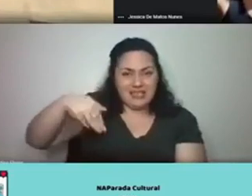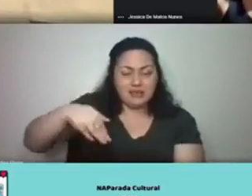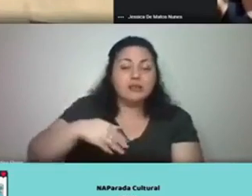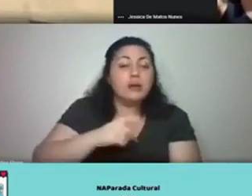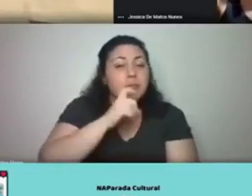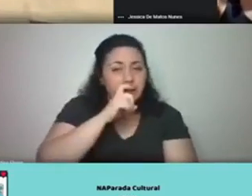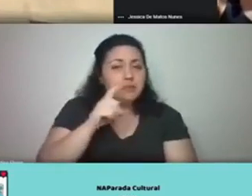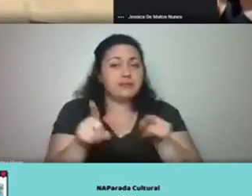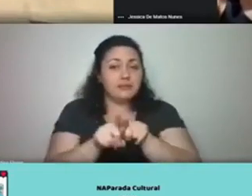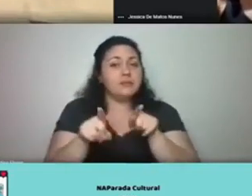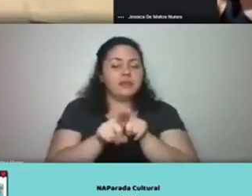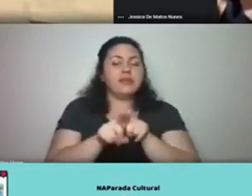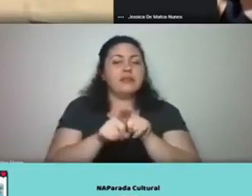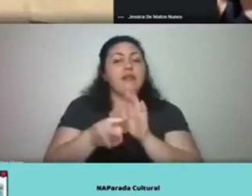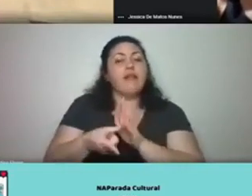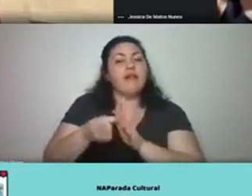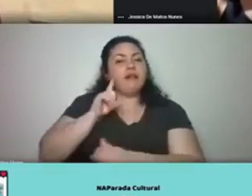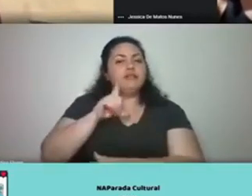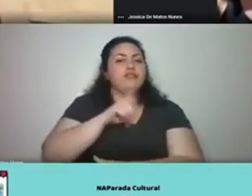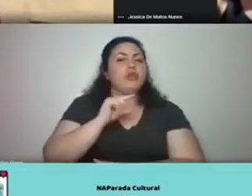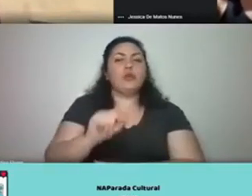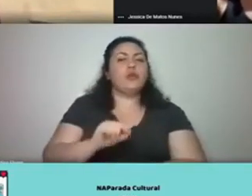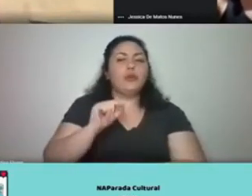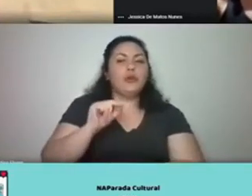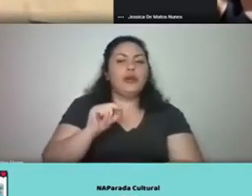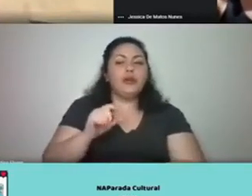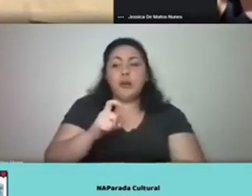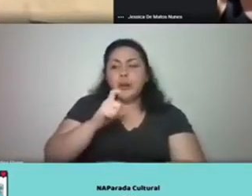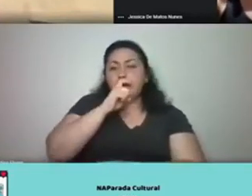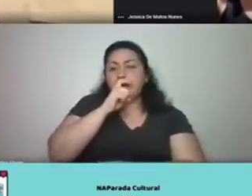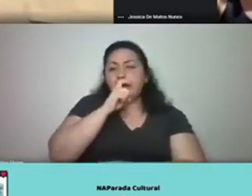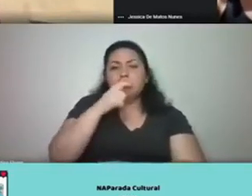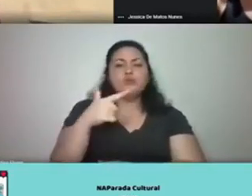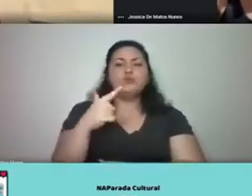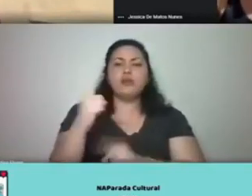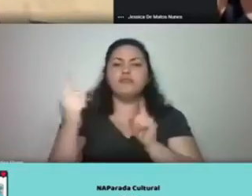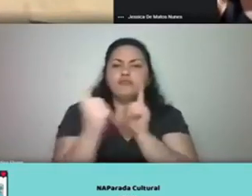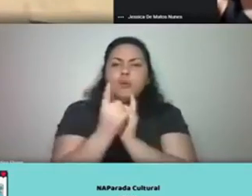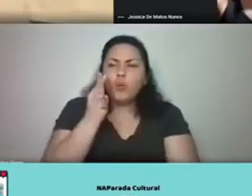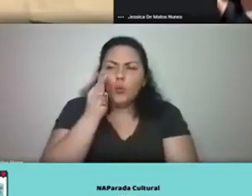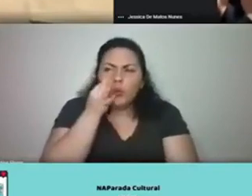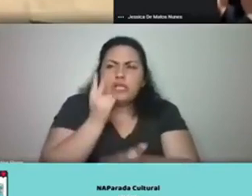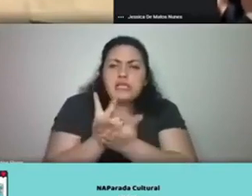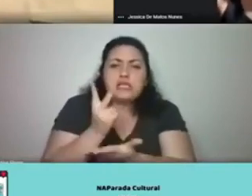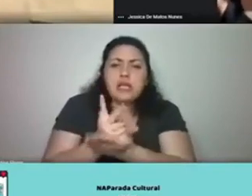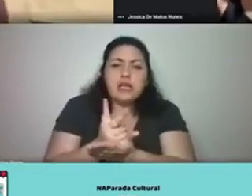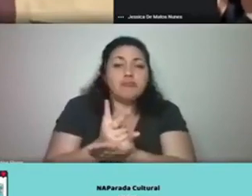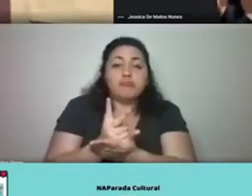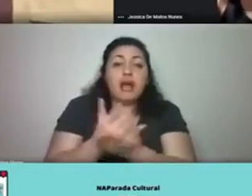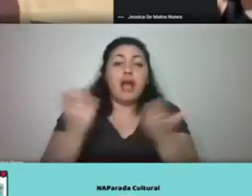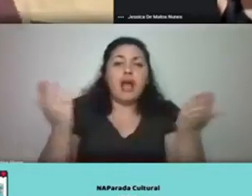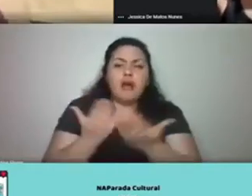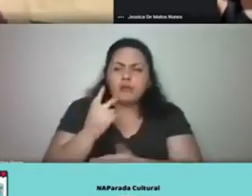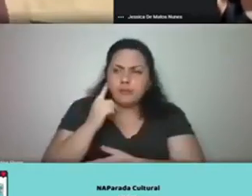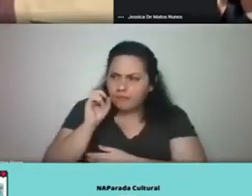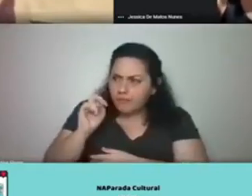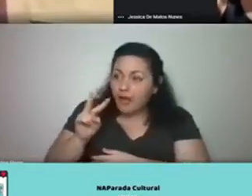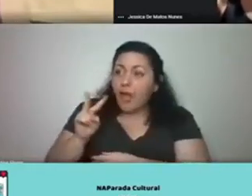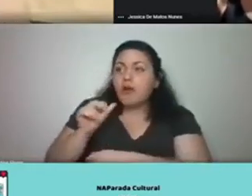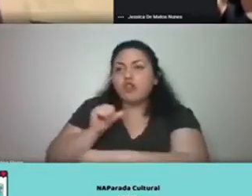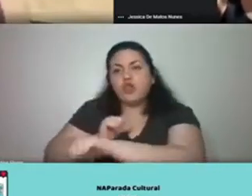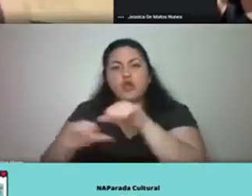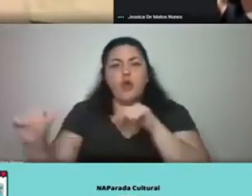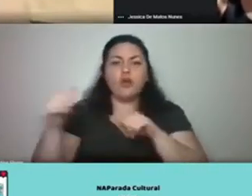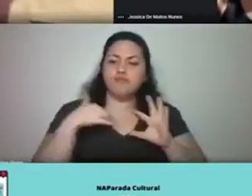posição que ele estava de não tão presente para um pai mais presente, começou a participar, isso traz em outros